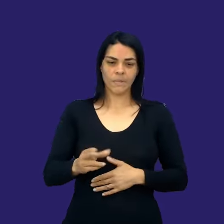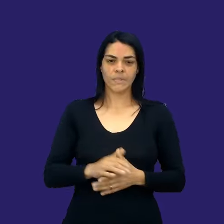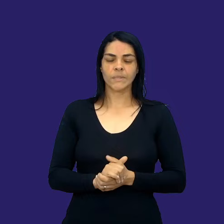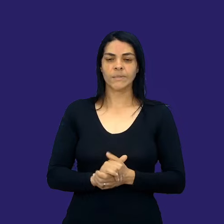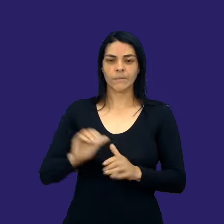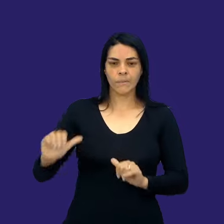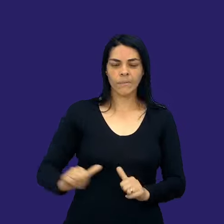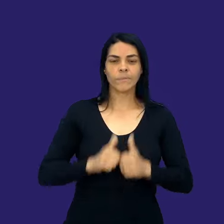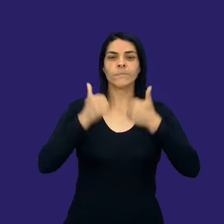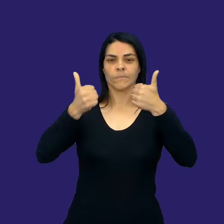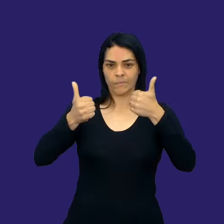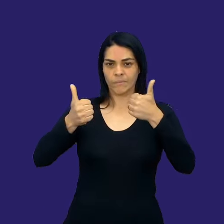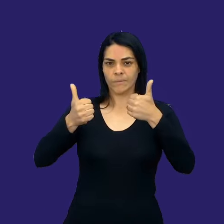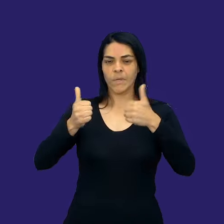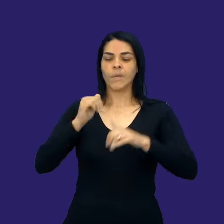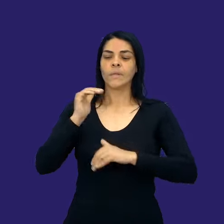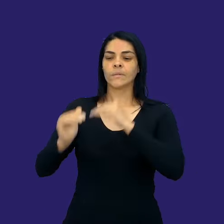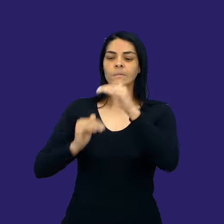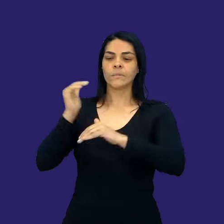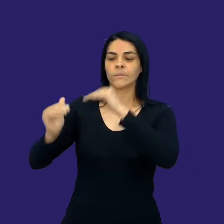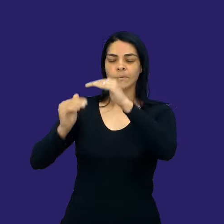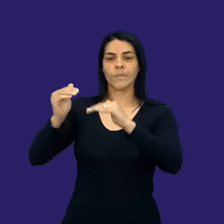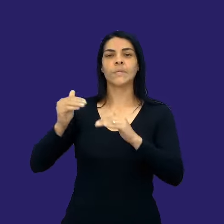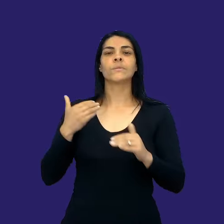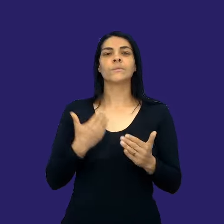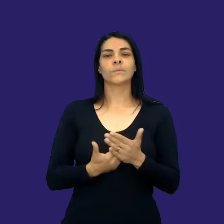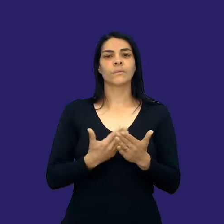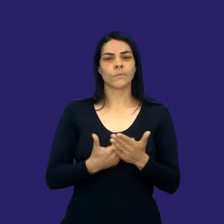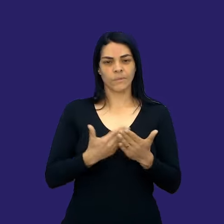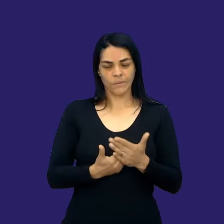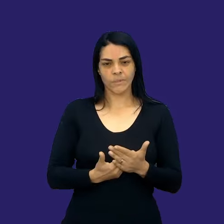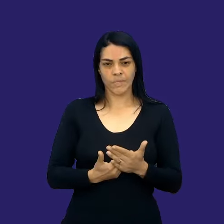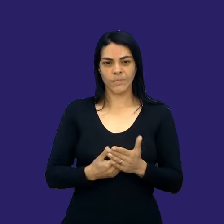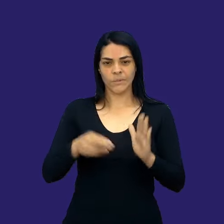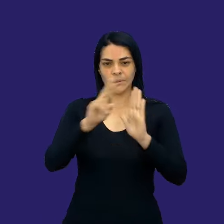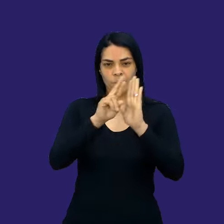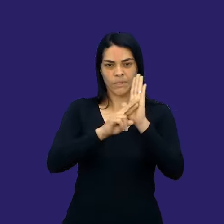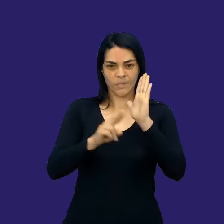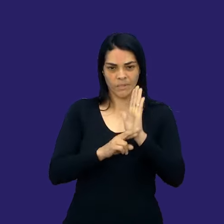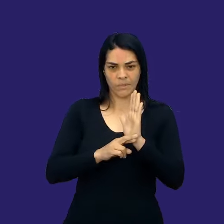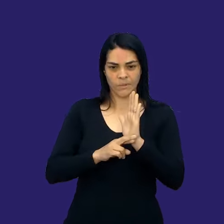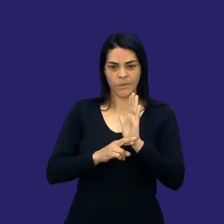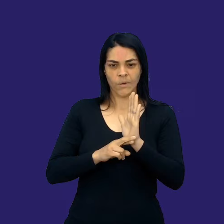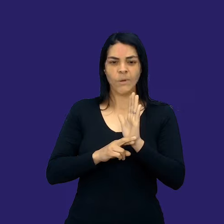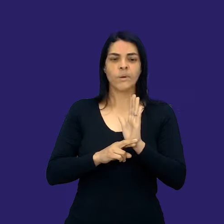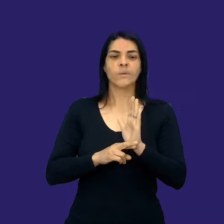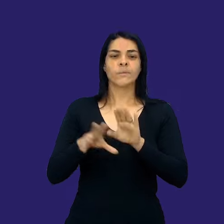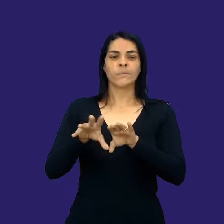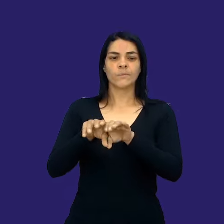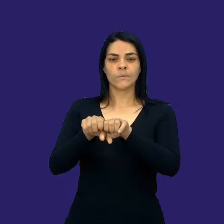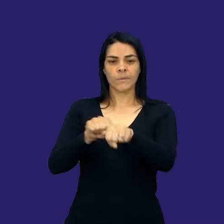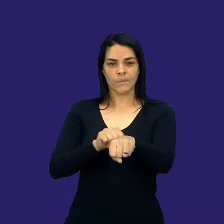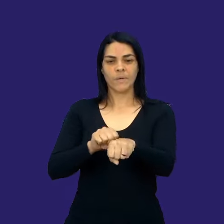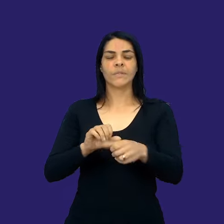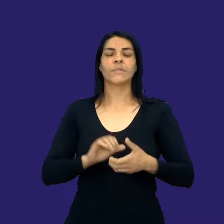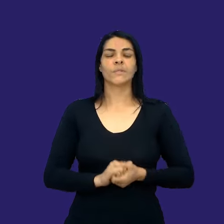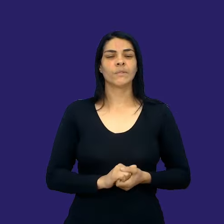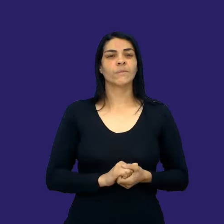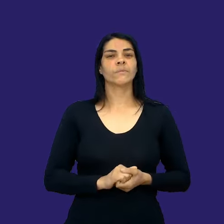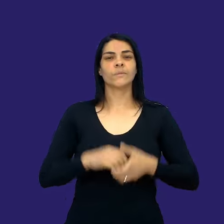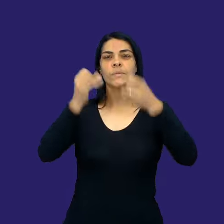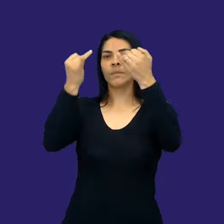processo formativo dos estudantes. Portanto, esse roteiro formativo, né, nesse roteiro, consta